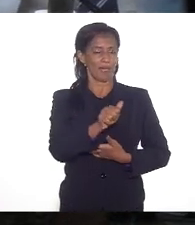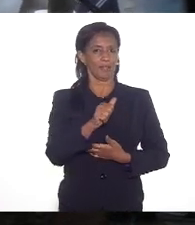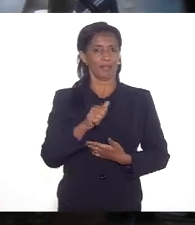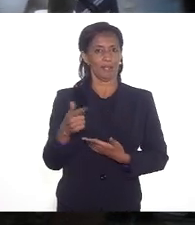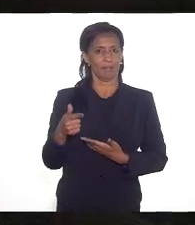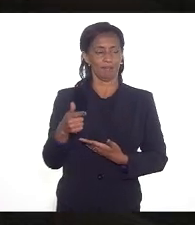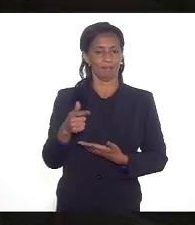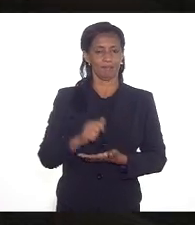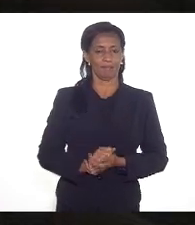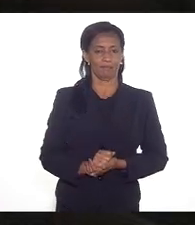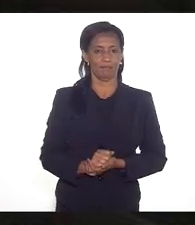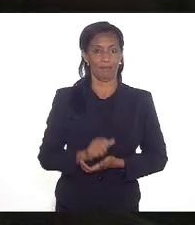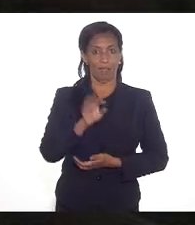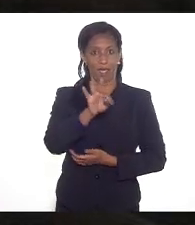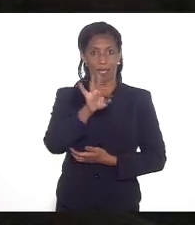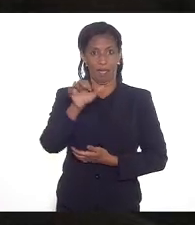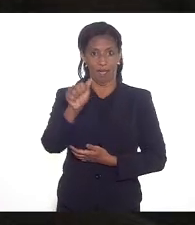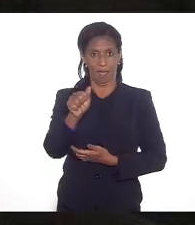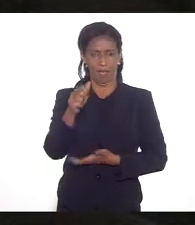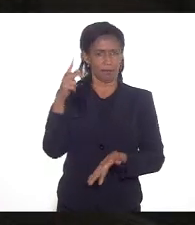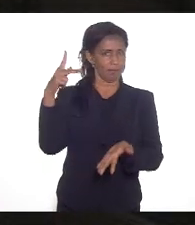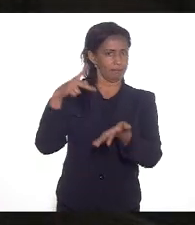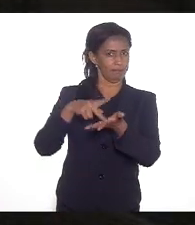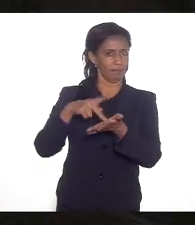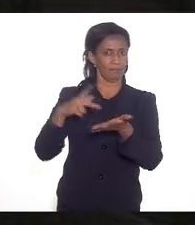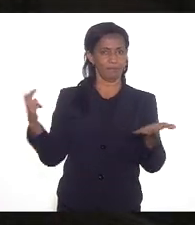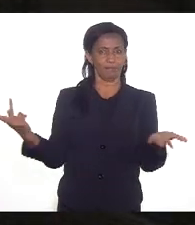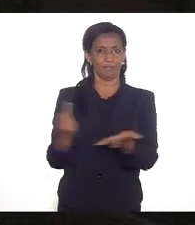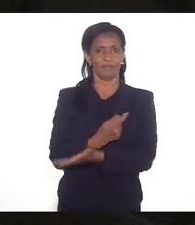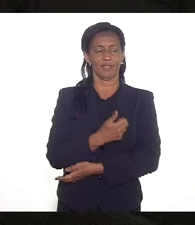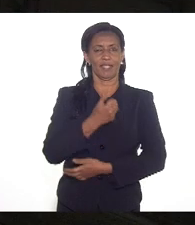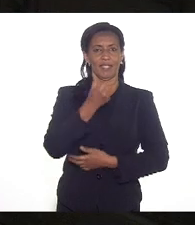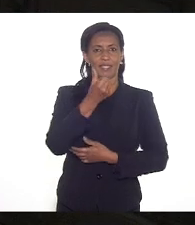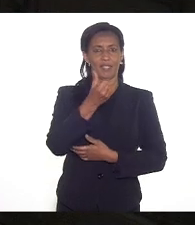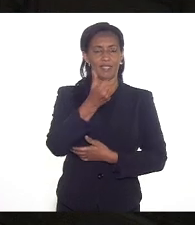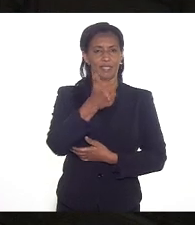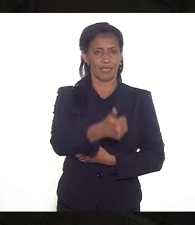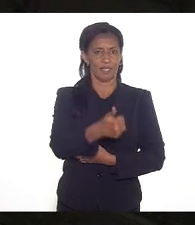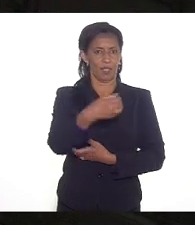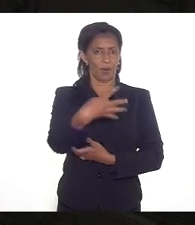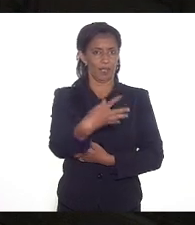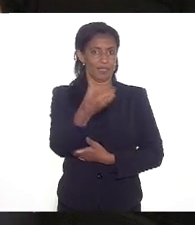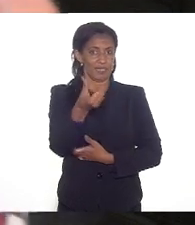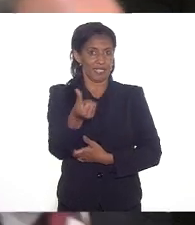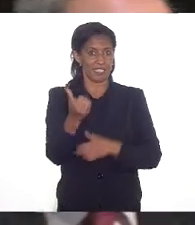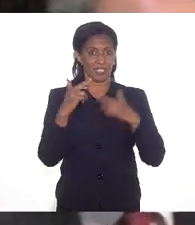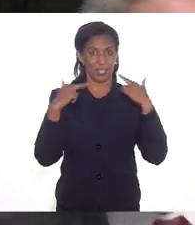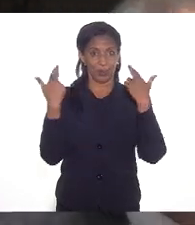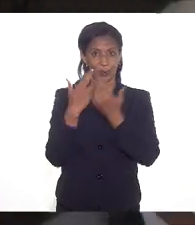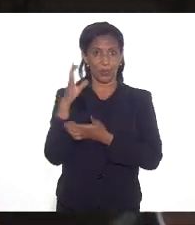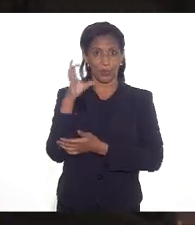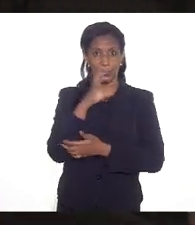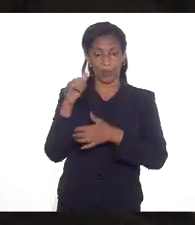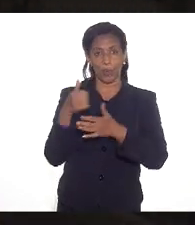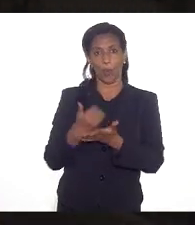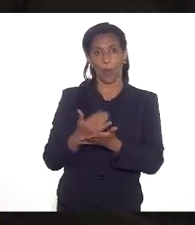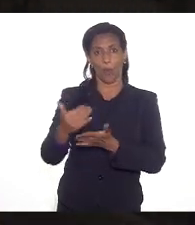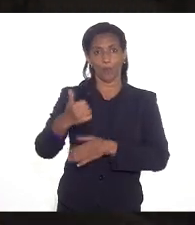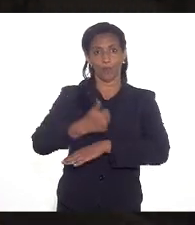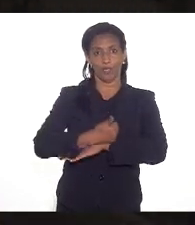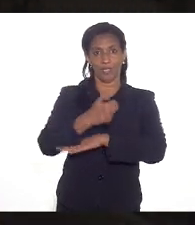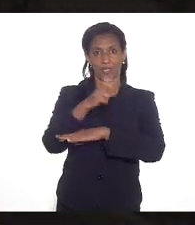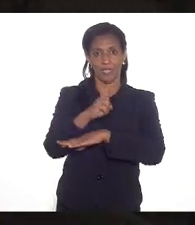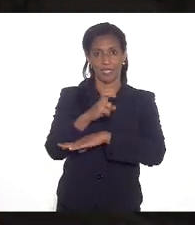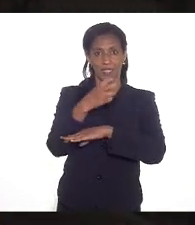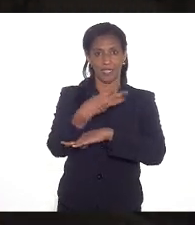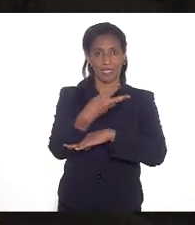da ata da sessão anterior reflete com exatidão o ocorrido na 146ª sessão extraordinária que iniciada